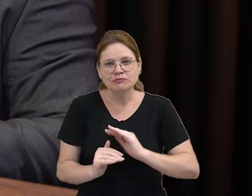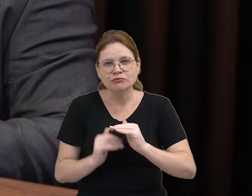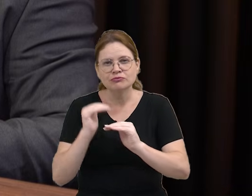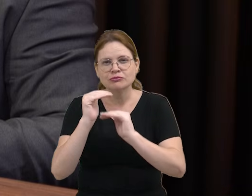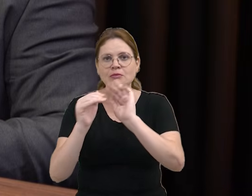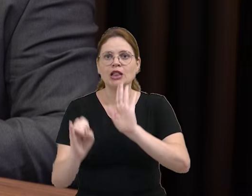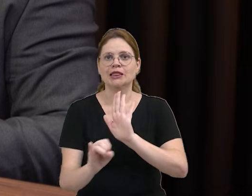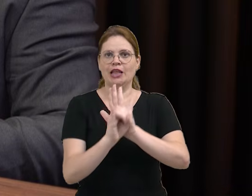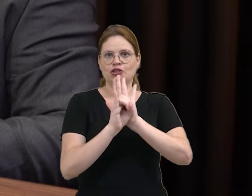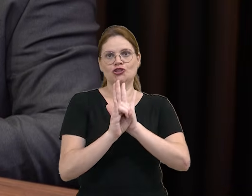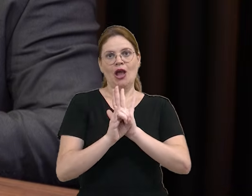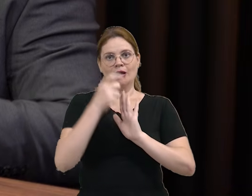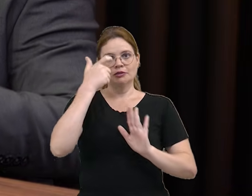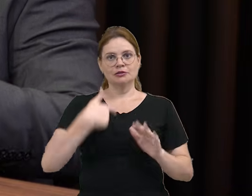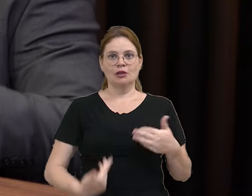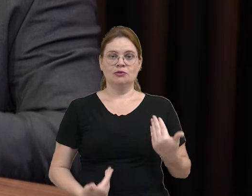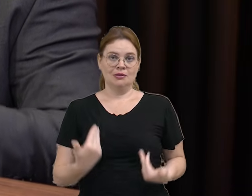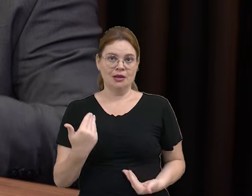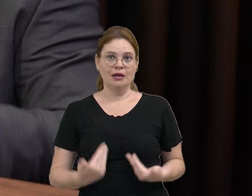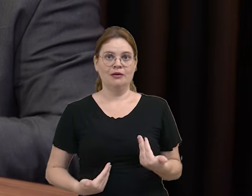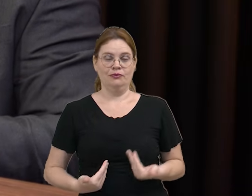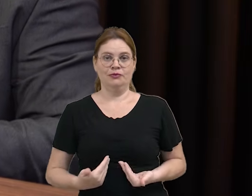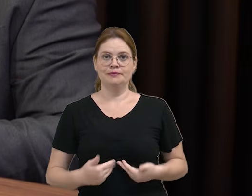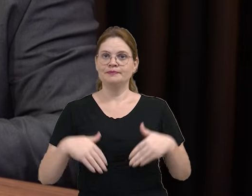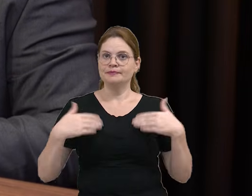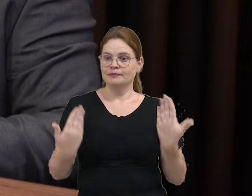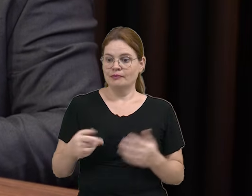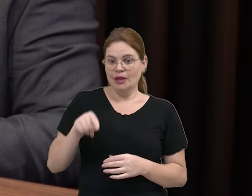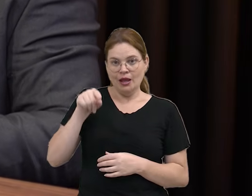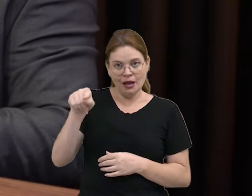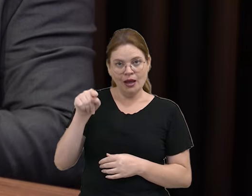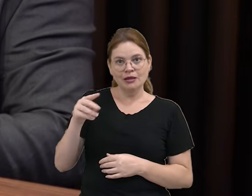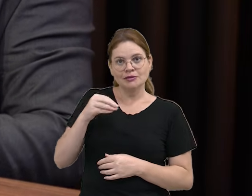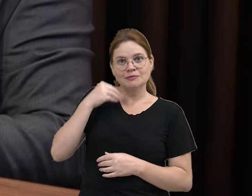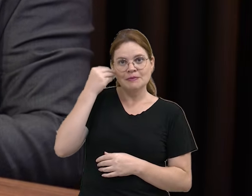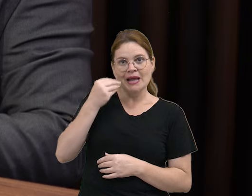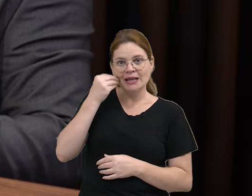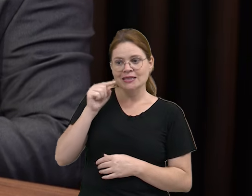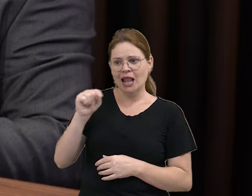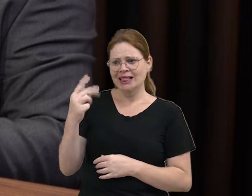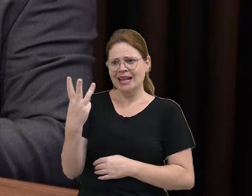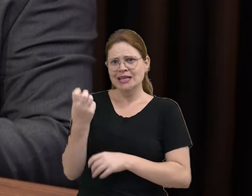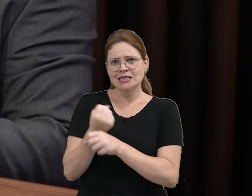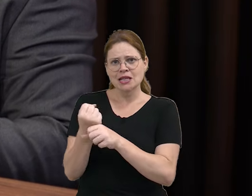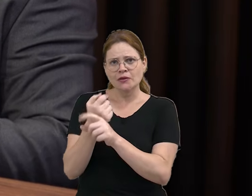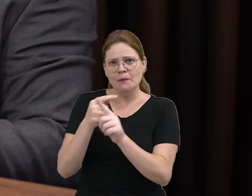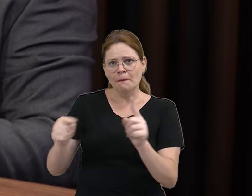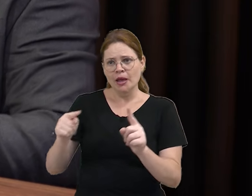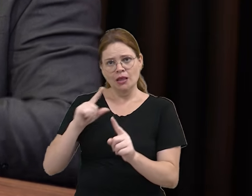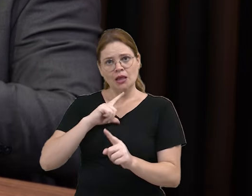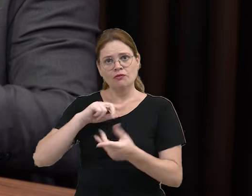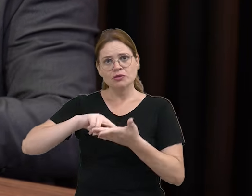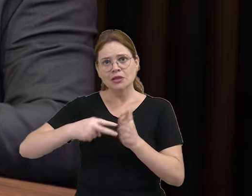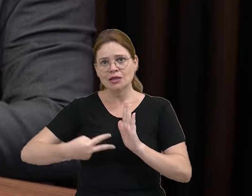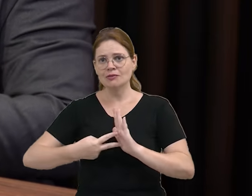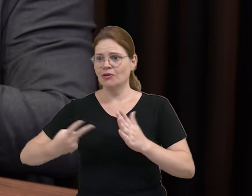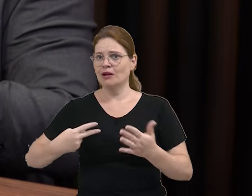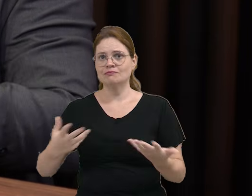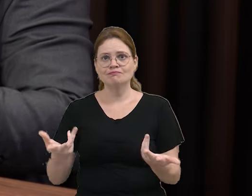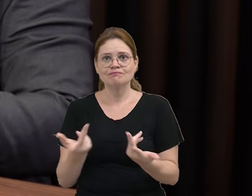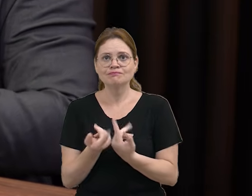Elias. Então o Querite na vida de Elias teve um significado maravilhoso, profundo. Depois disso ele